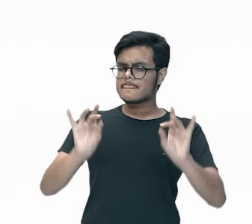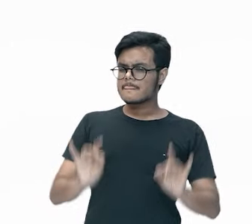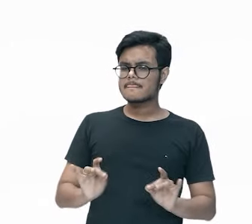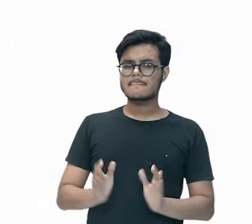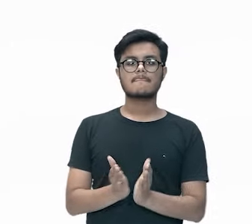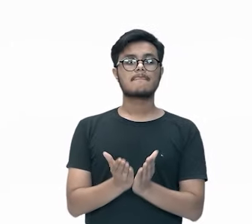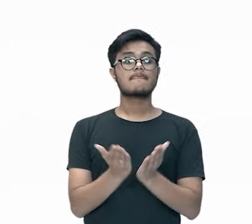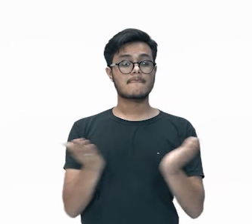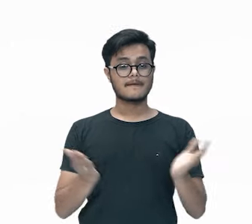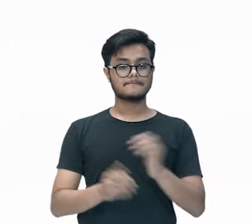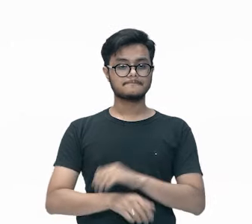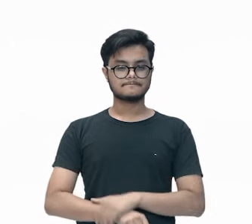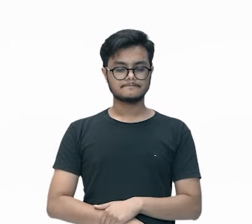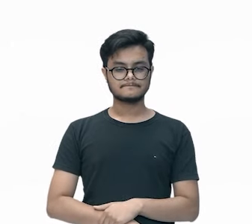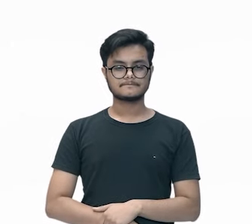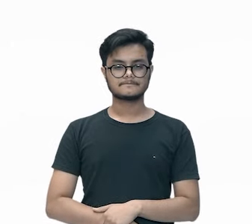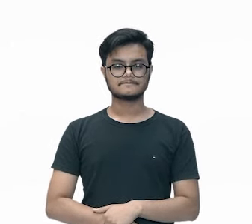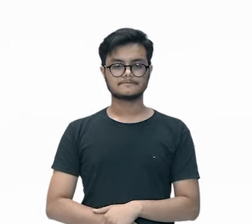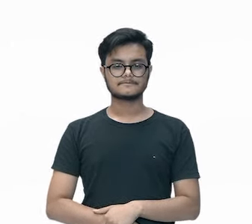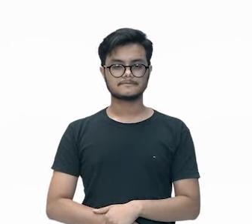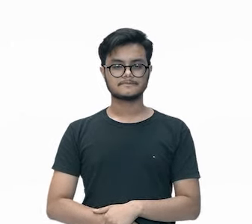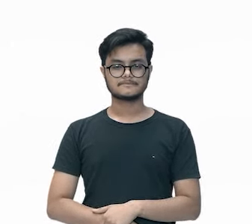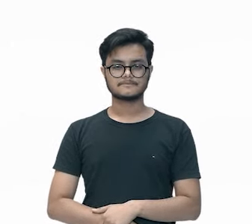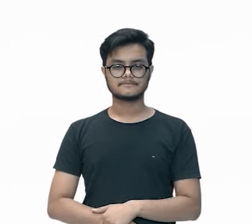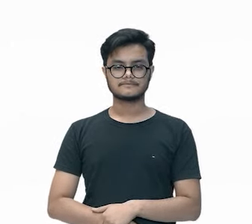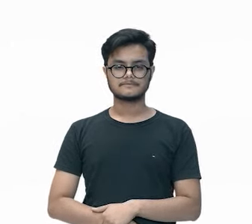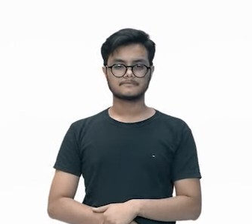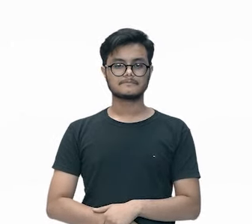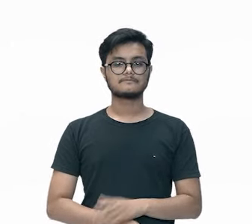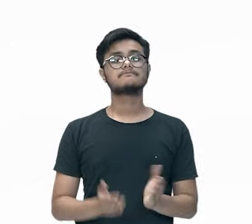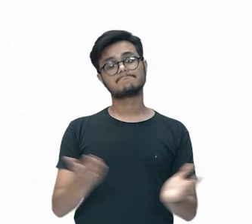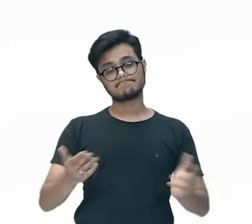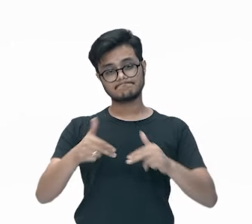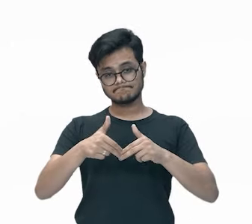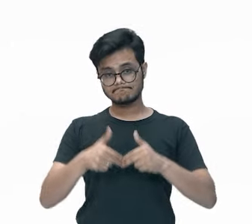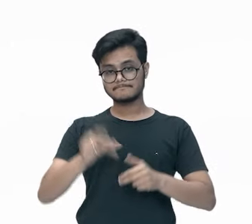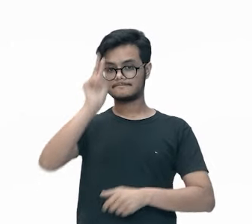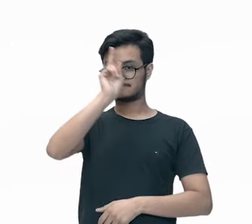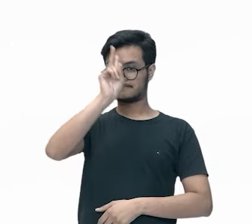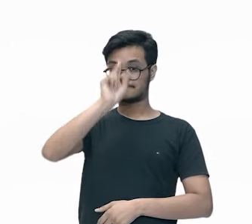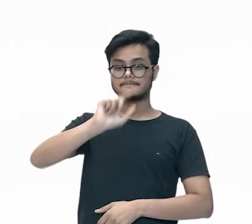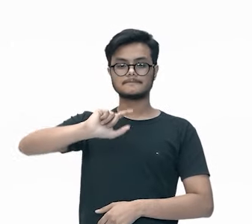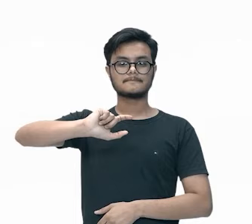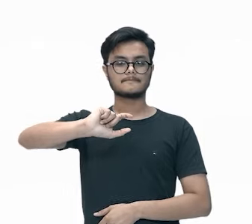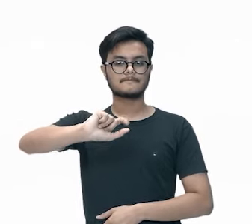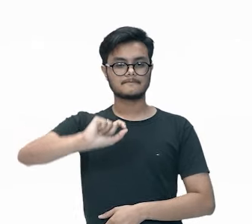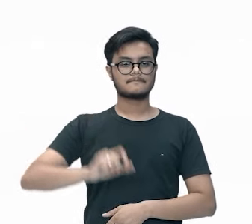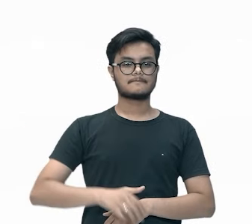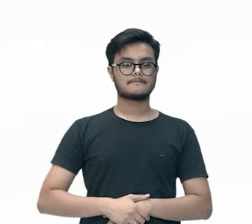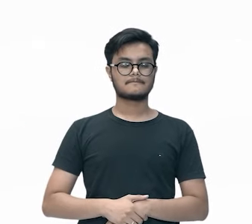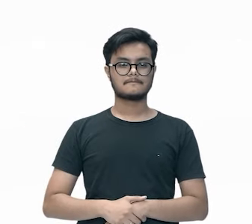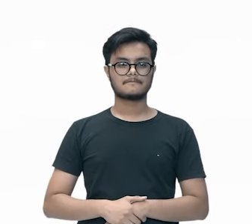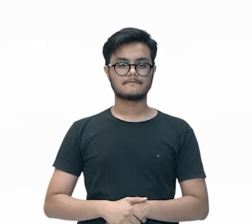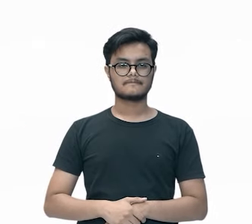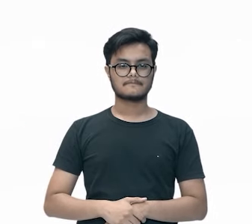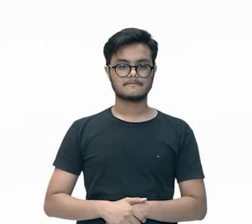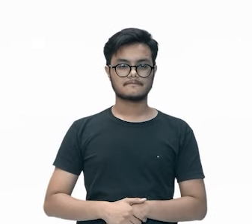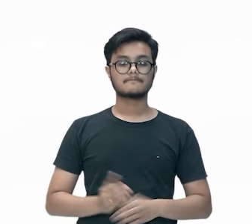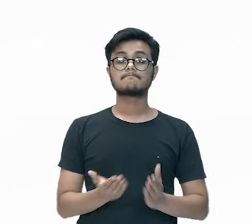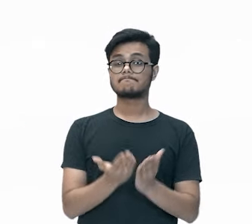quem é o alcano, quem é o alceno, quem é o alcino. E aí eu posso reforçar com vocês que,